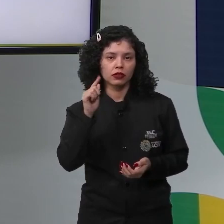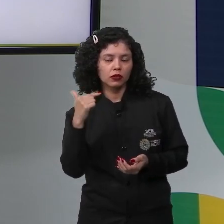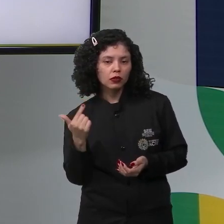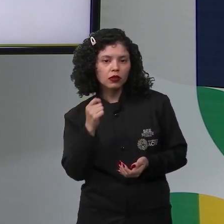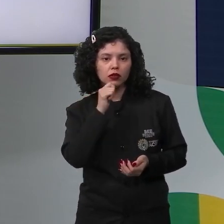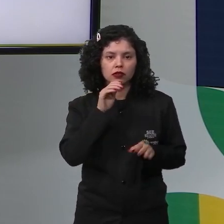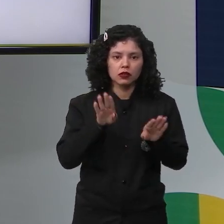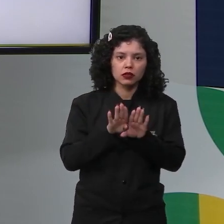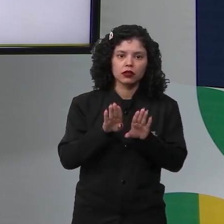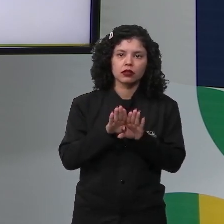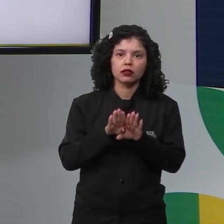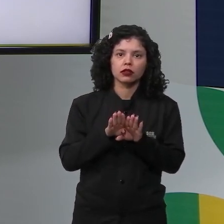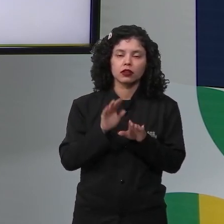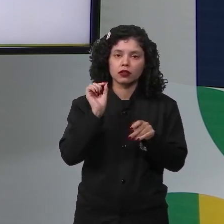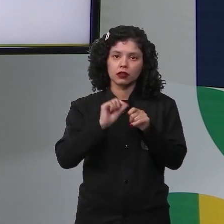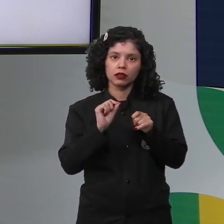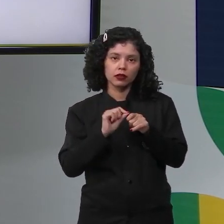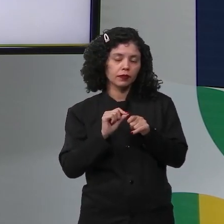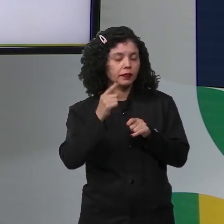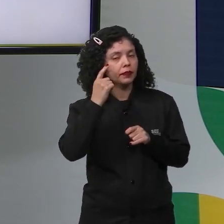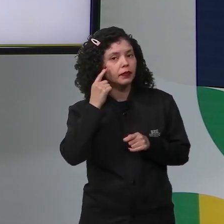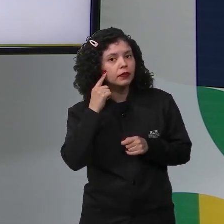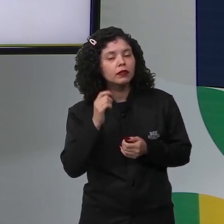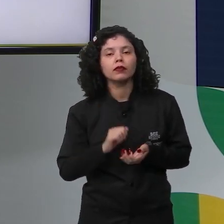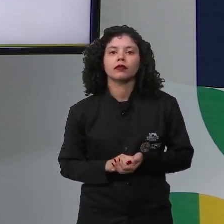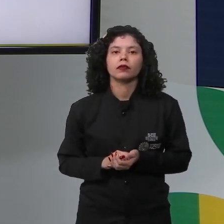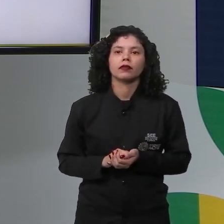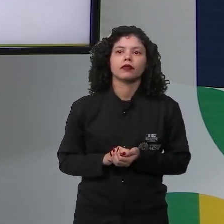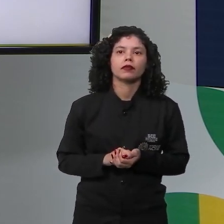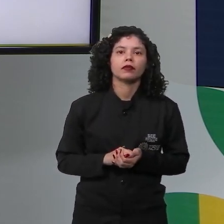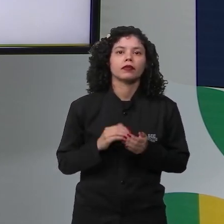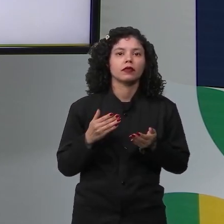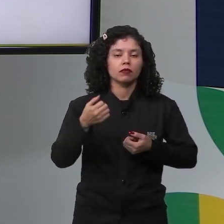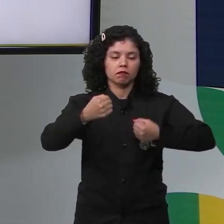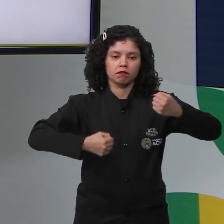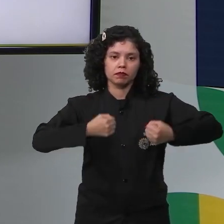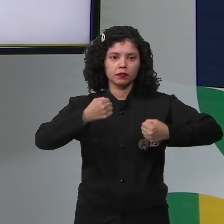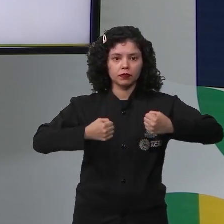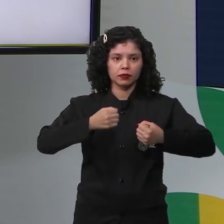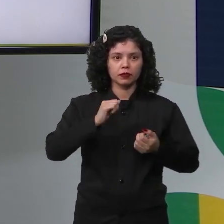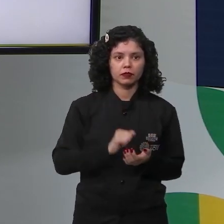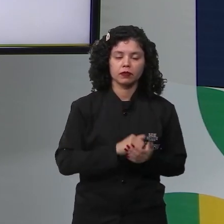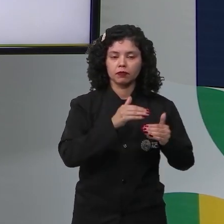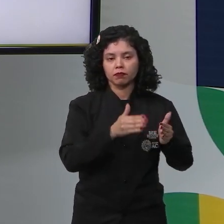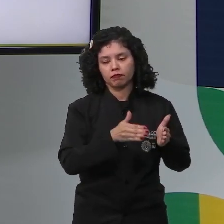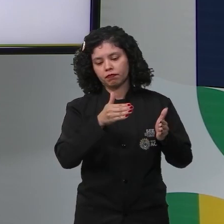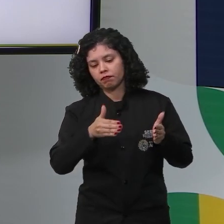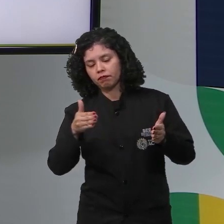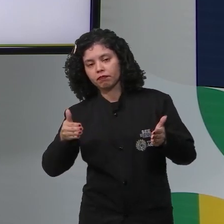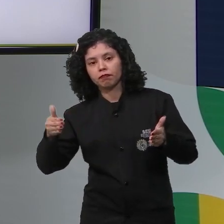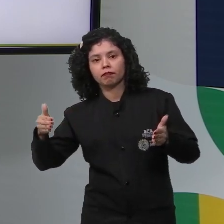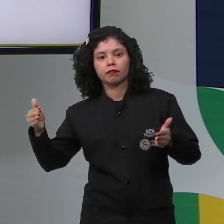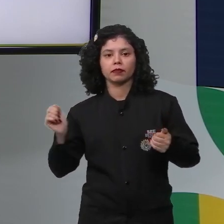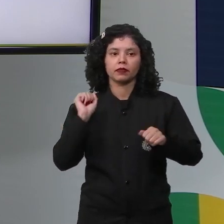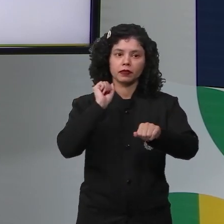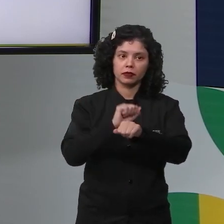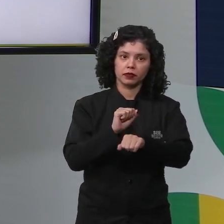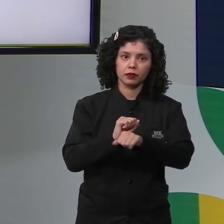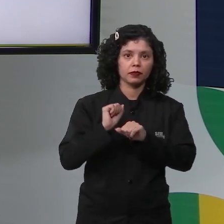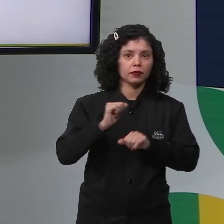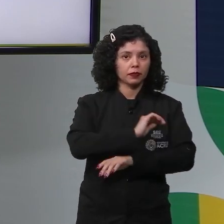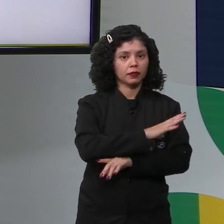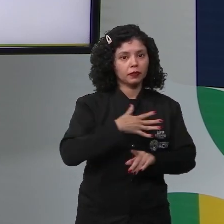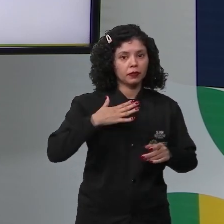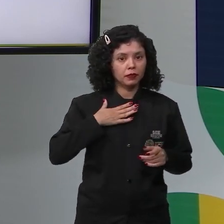me transportando, né? Eu estou dirigindo o meu carro e durante o meu trajeto para o meu ambiente